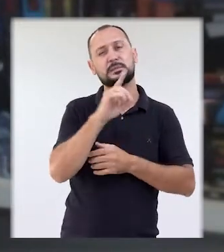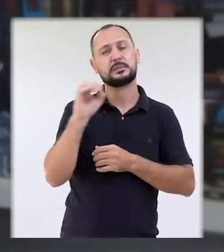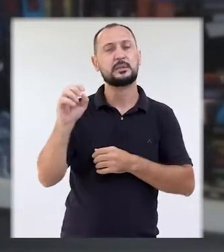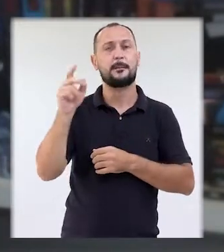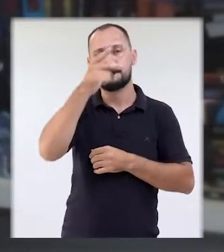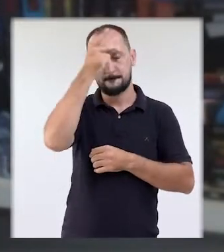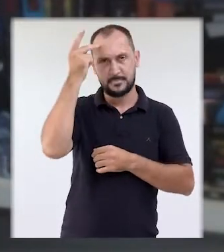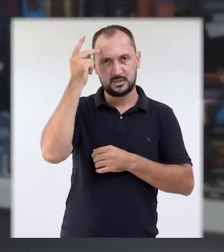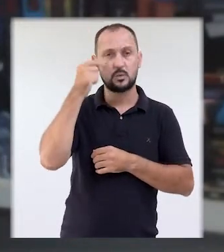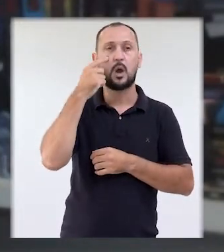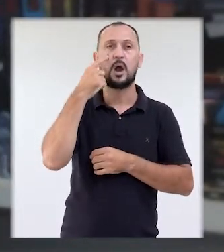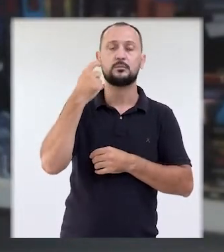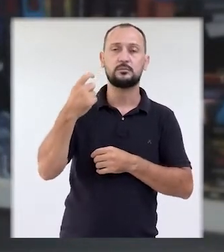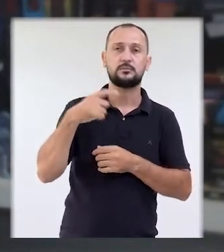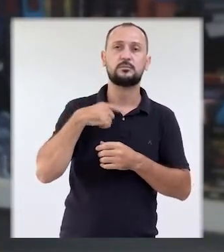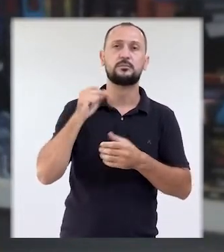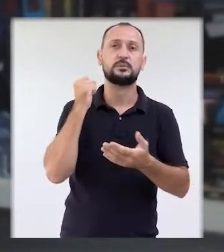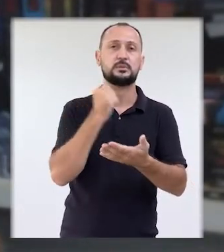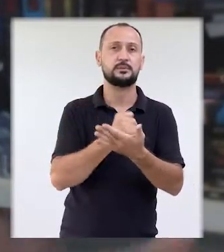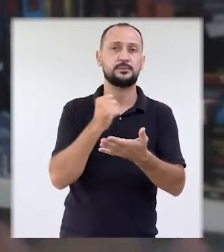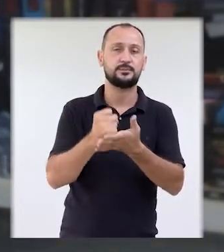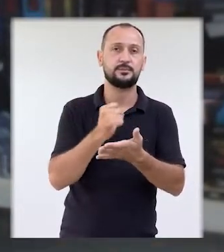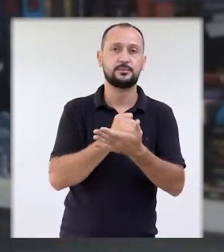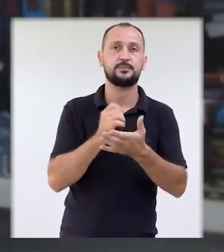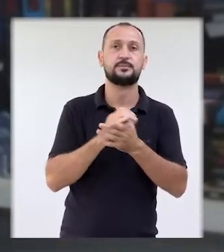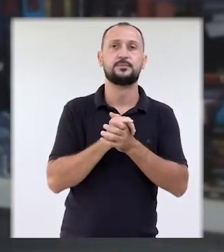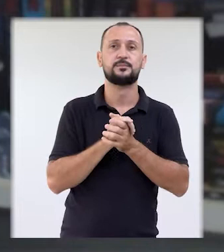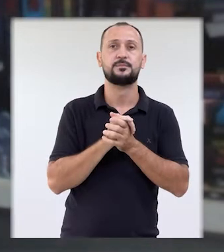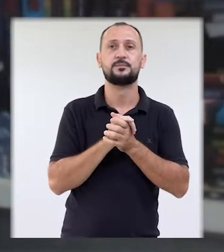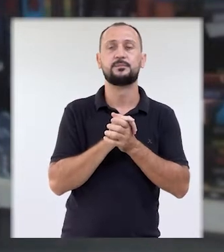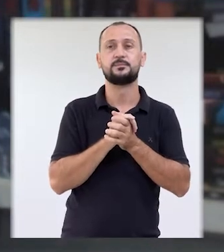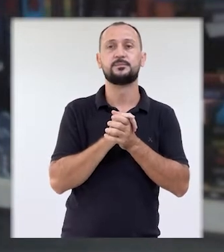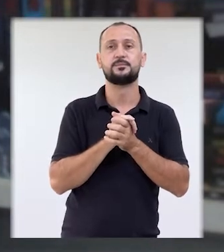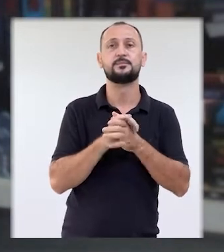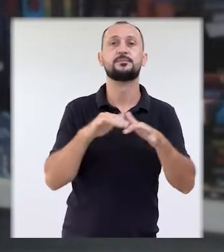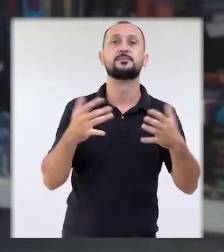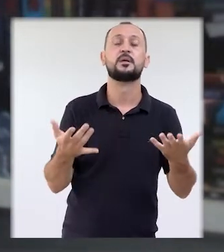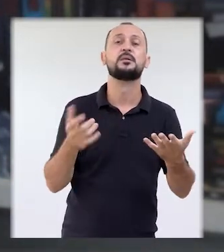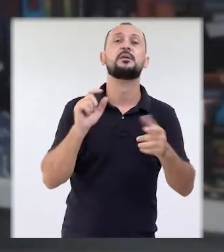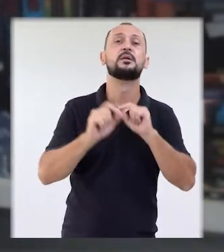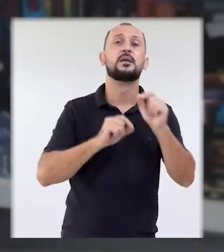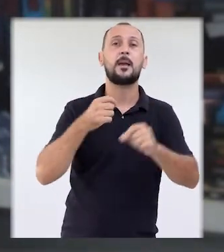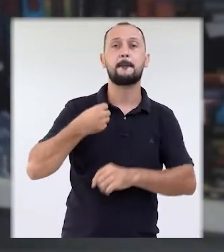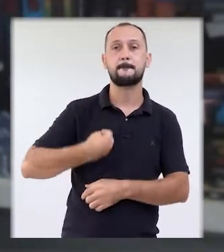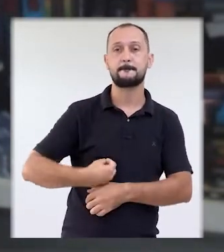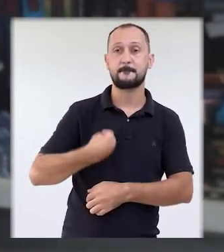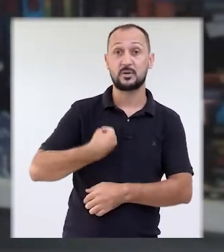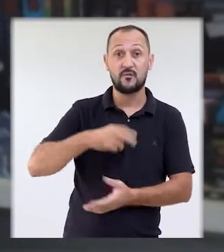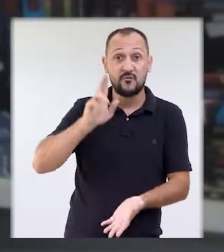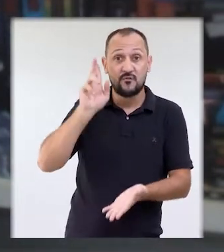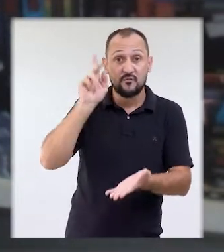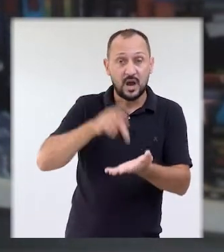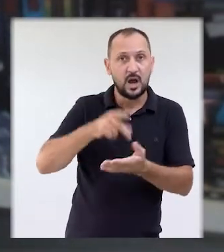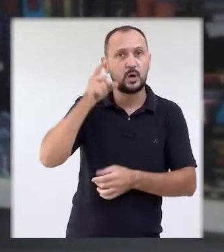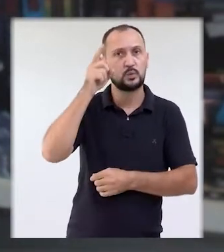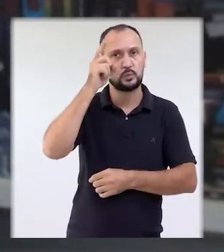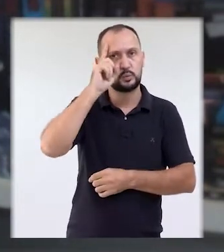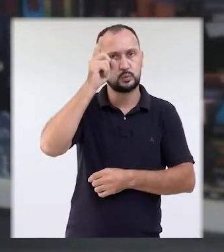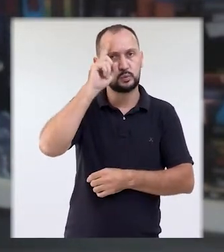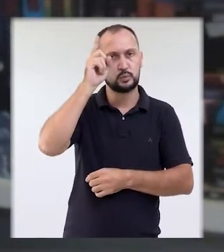umas 100 pessoas interessadas, cadastradas, né, enfim, mas que acabam participando